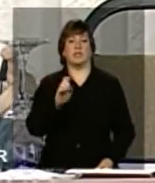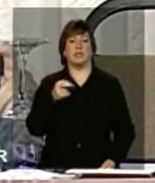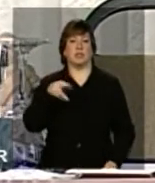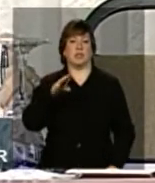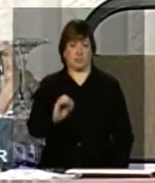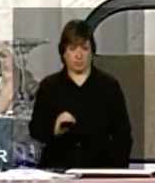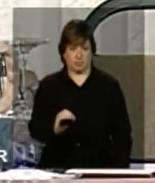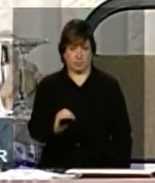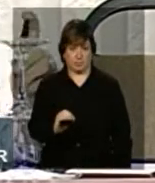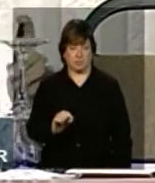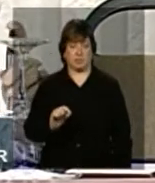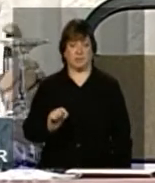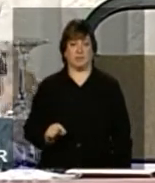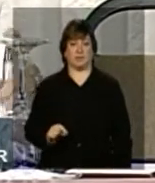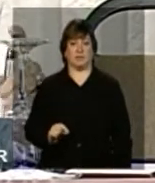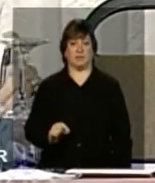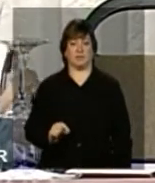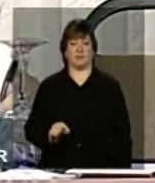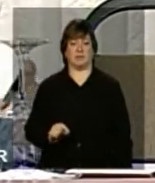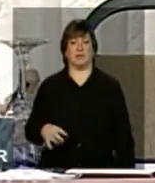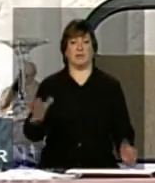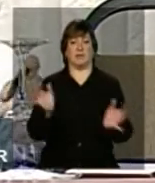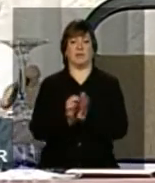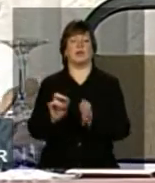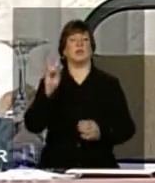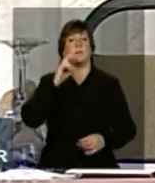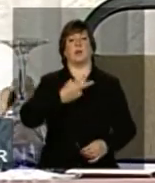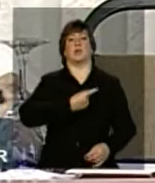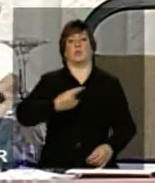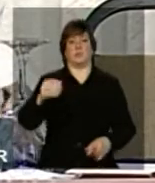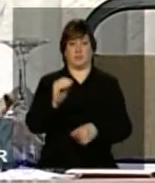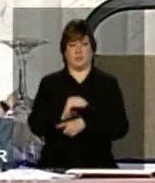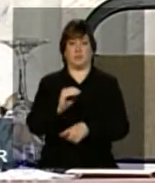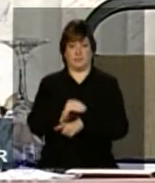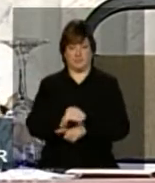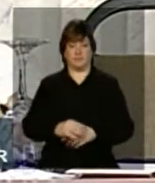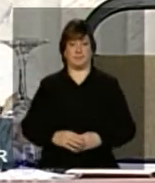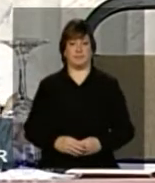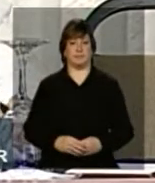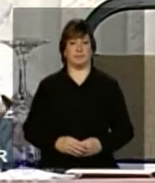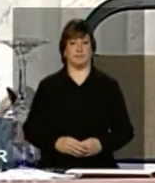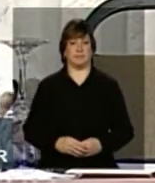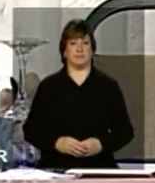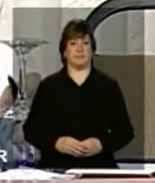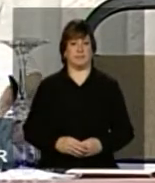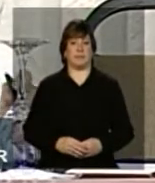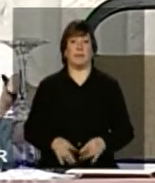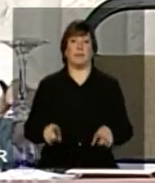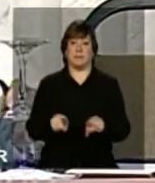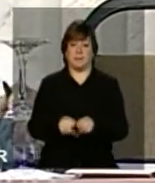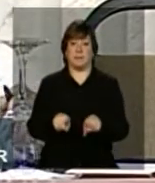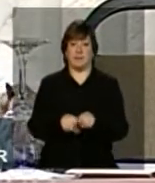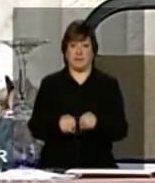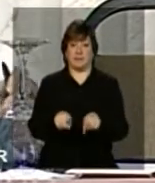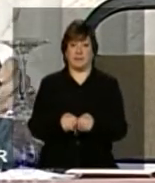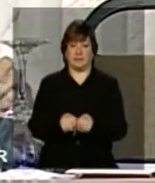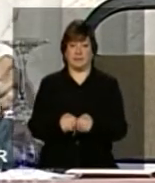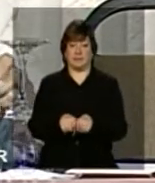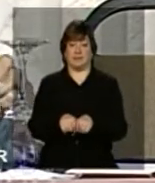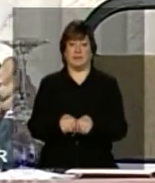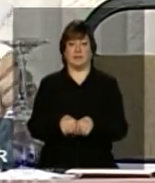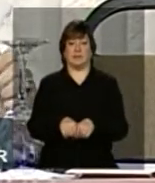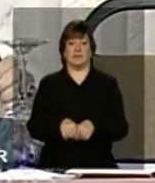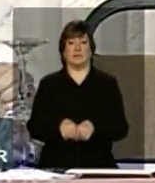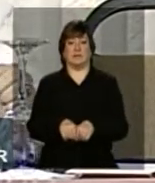gênero na sustentabilidade, né? E também, na